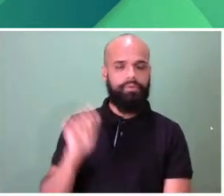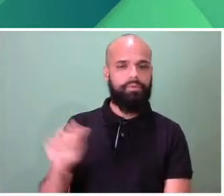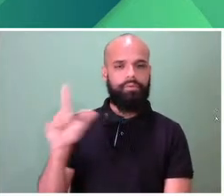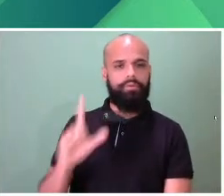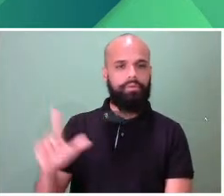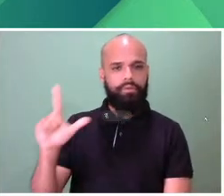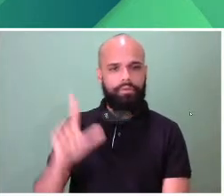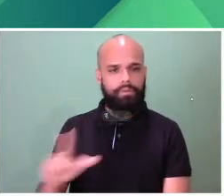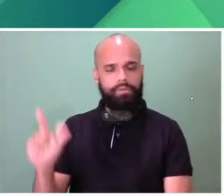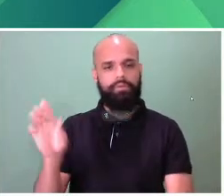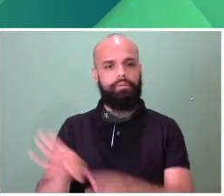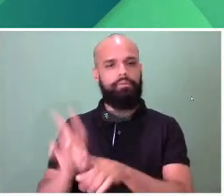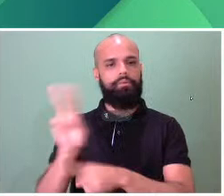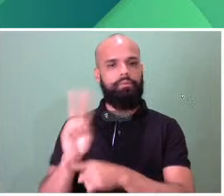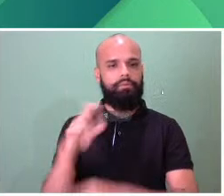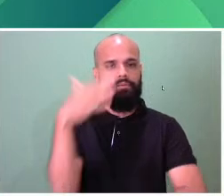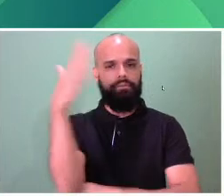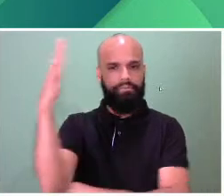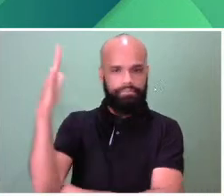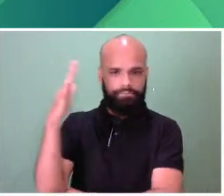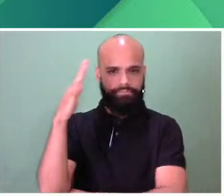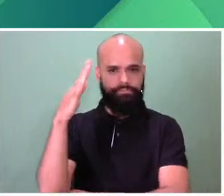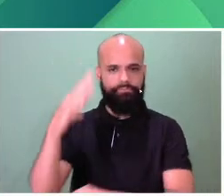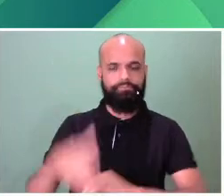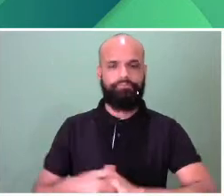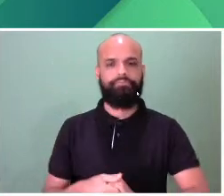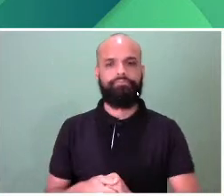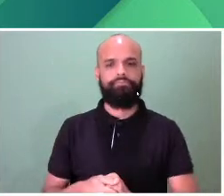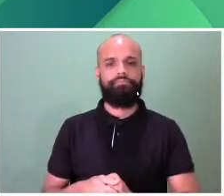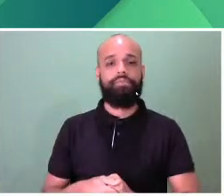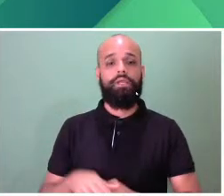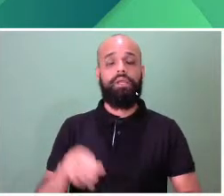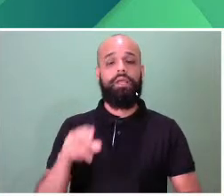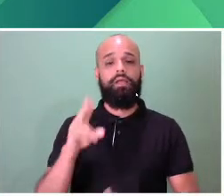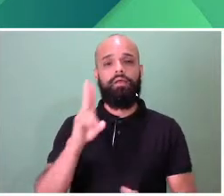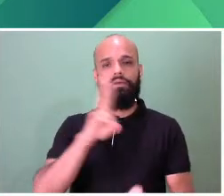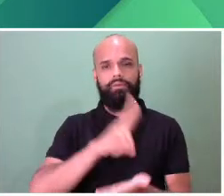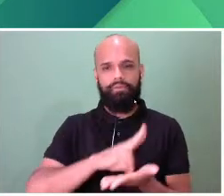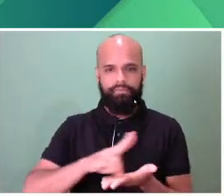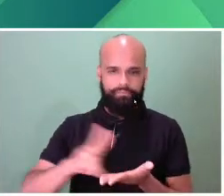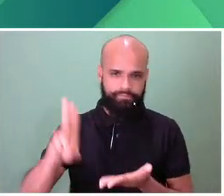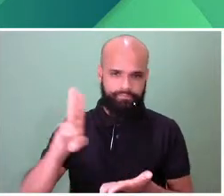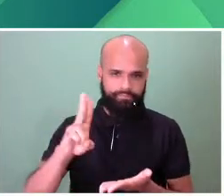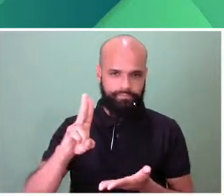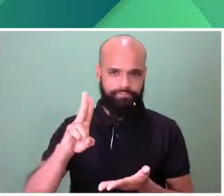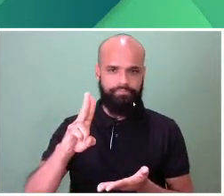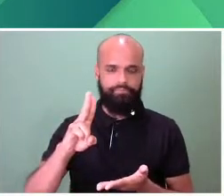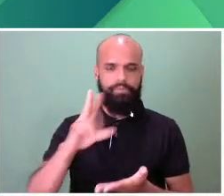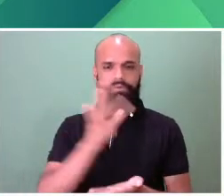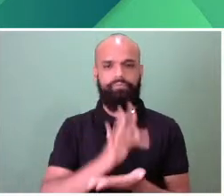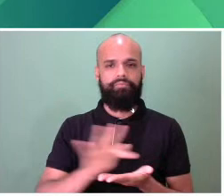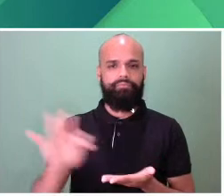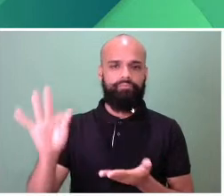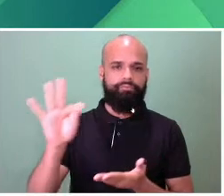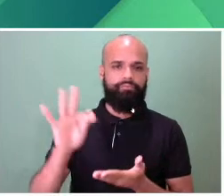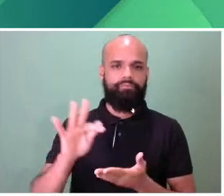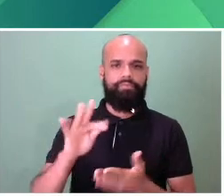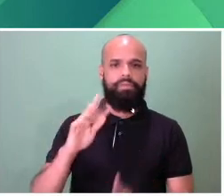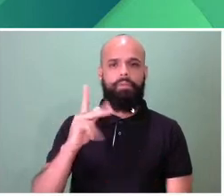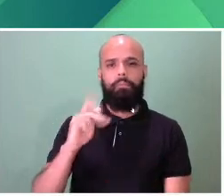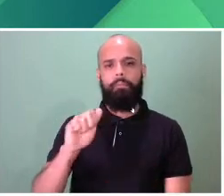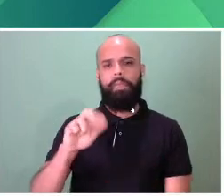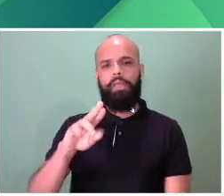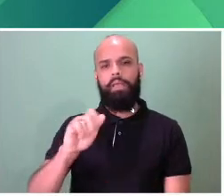e Ecocrítica, Aslas Brasil, da Universidade Federal da Paraíba, professora Zélia